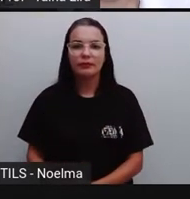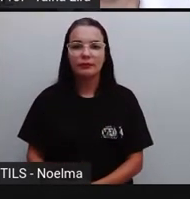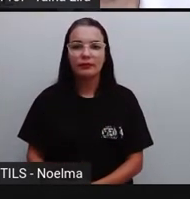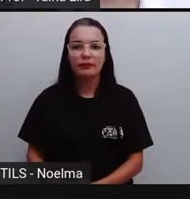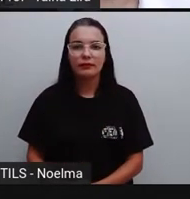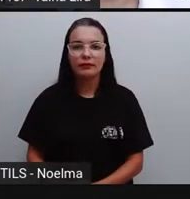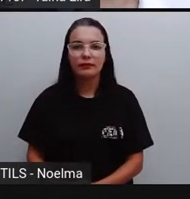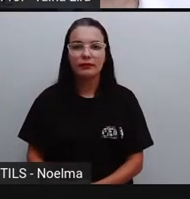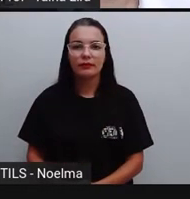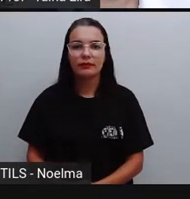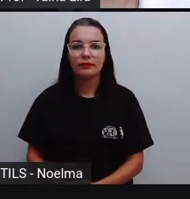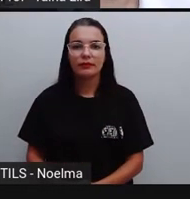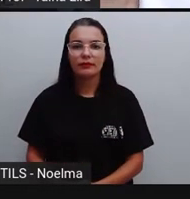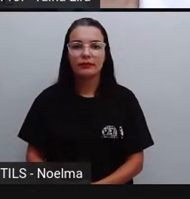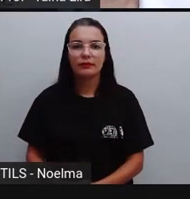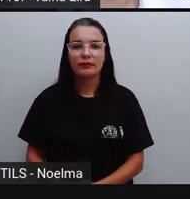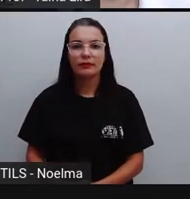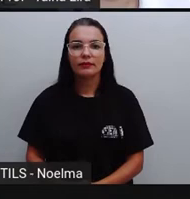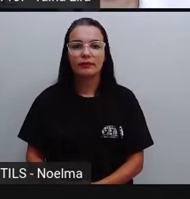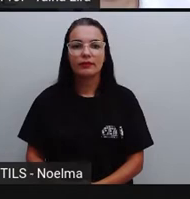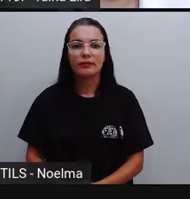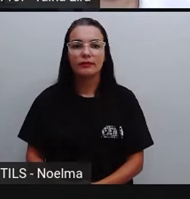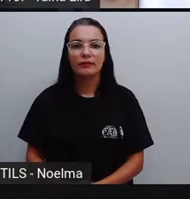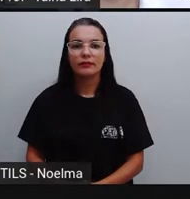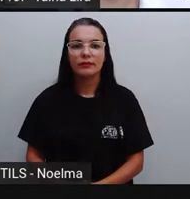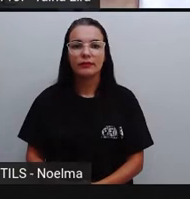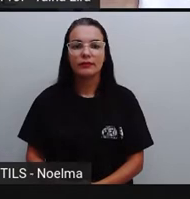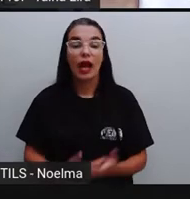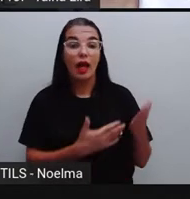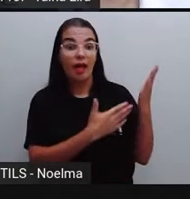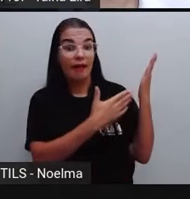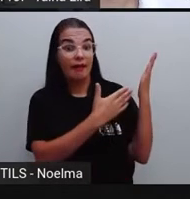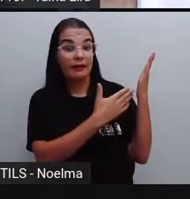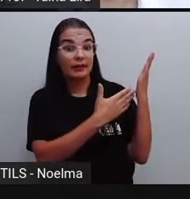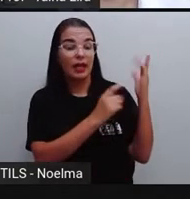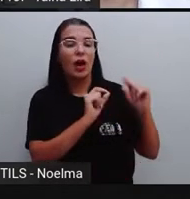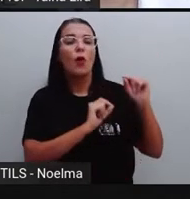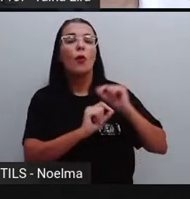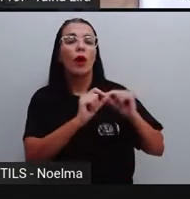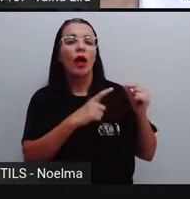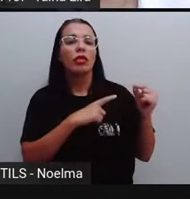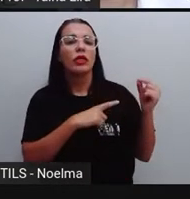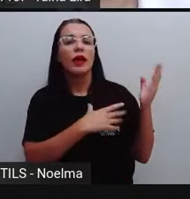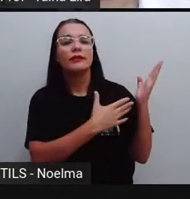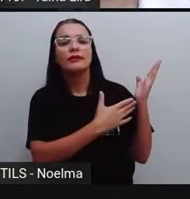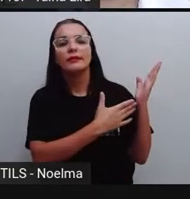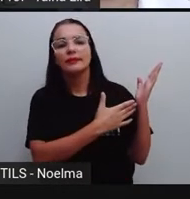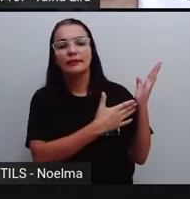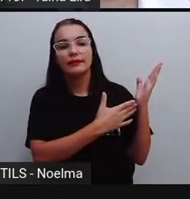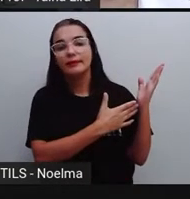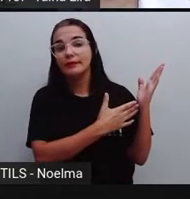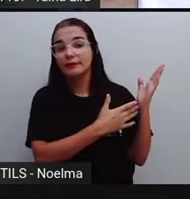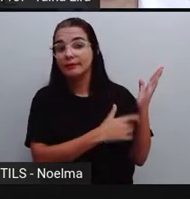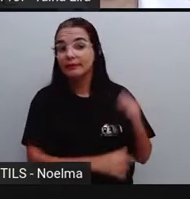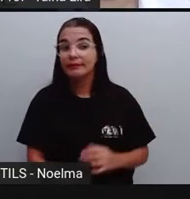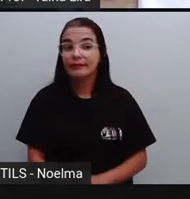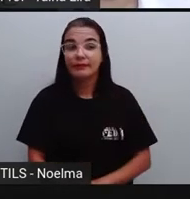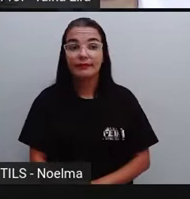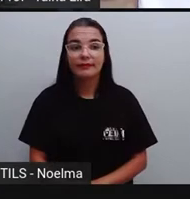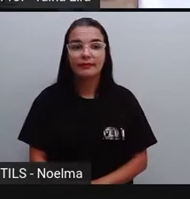Olha lá, já esse cartaz publicitário aqui, ele está trazendo o quê, segundo ano?